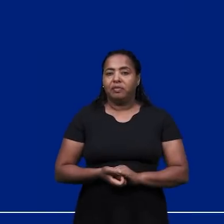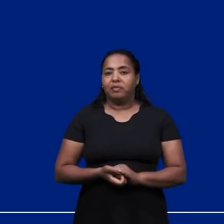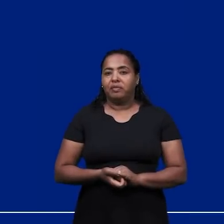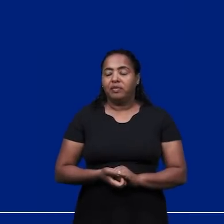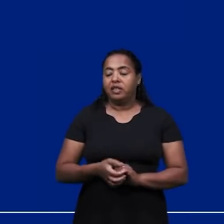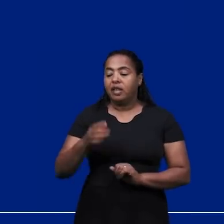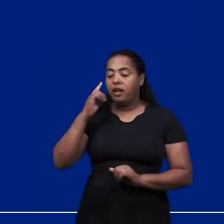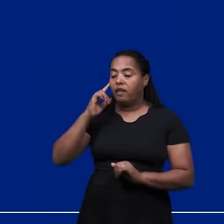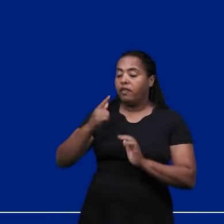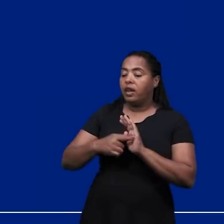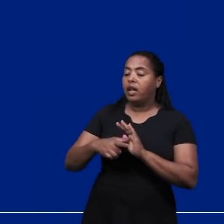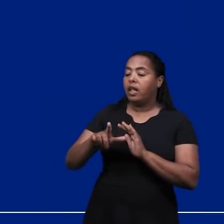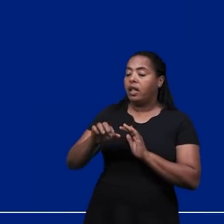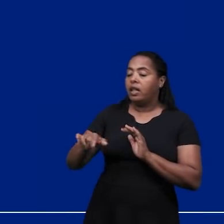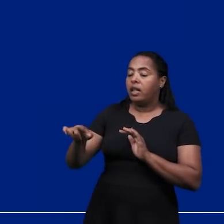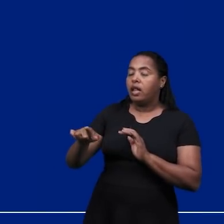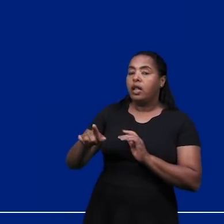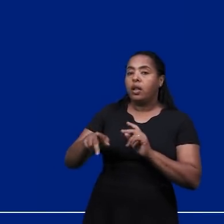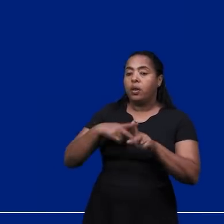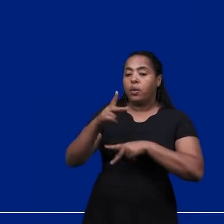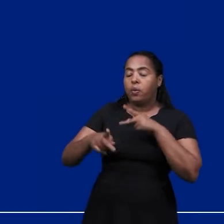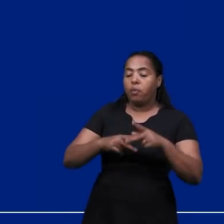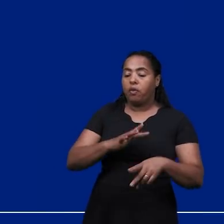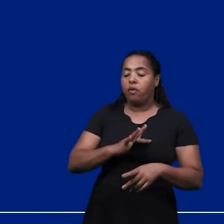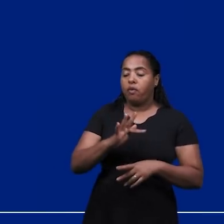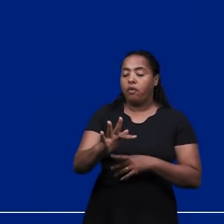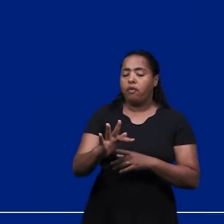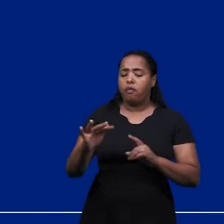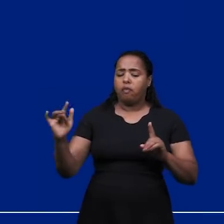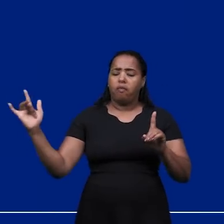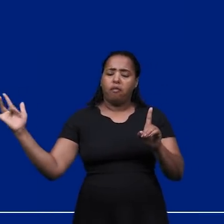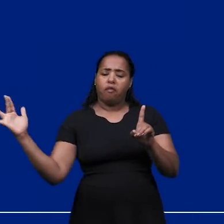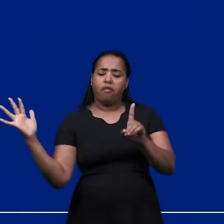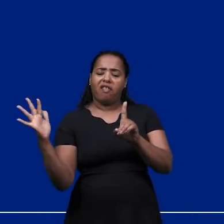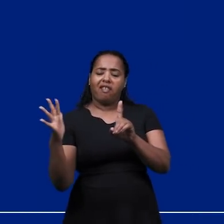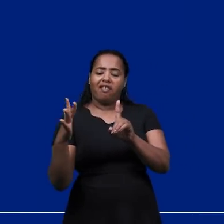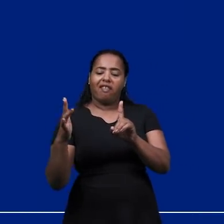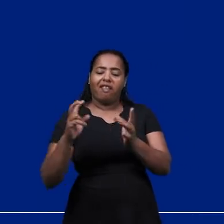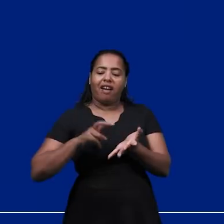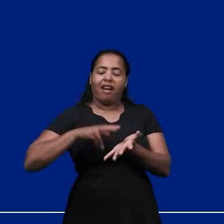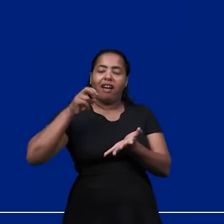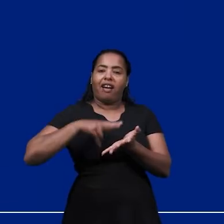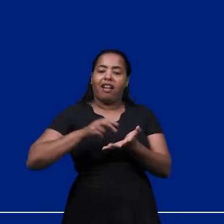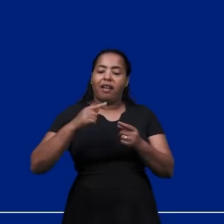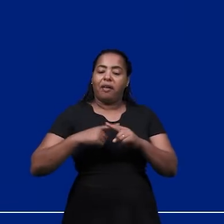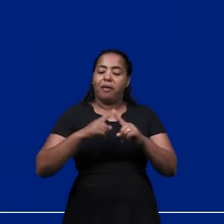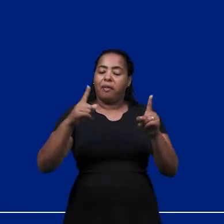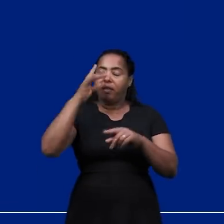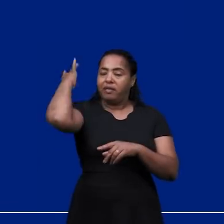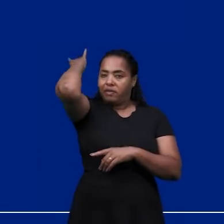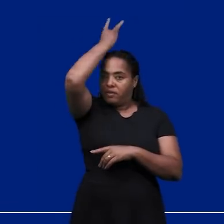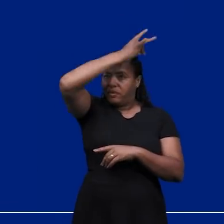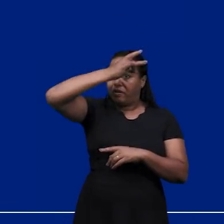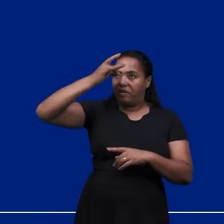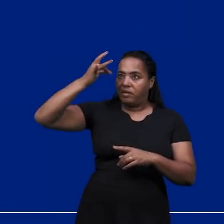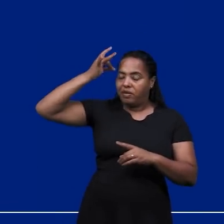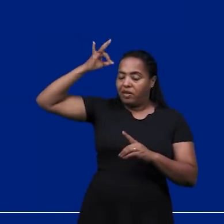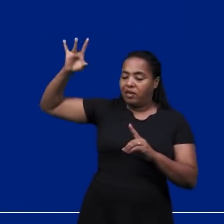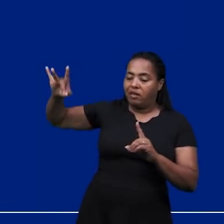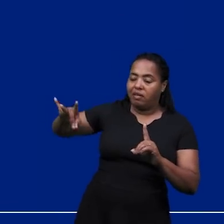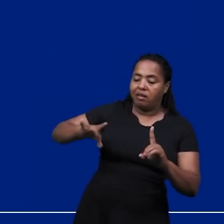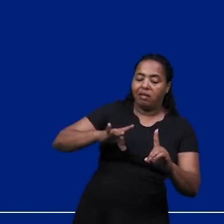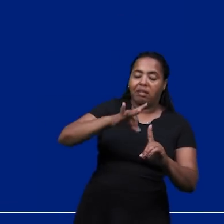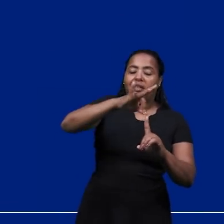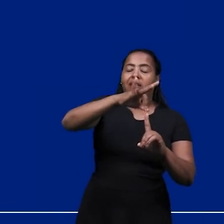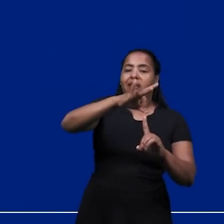Leí, os filisteus lhe saíram ao encontro jubilando, porém o Espírito do Senhor possantemente se